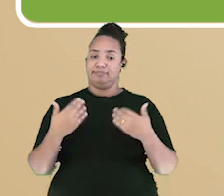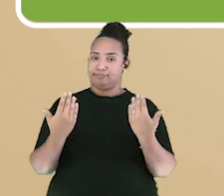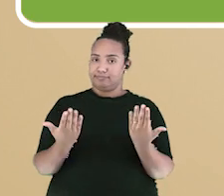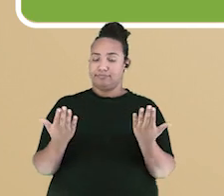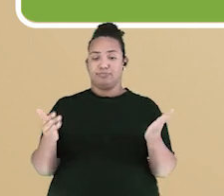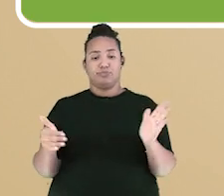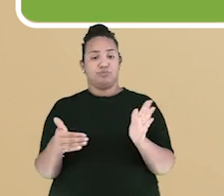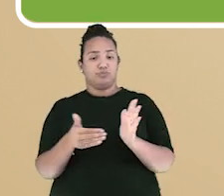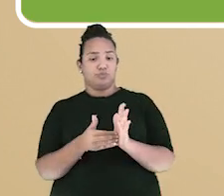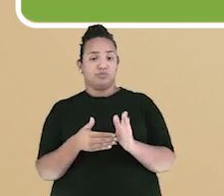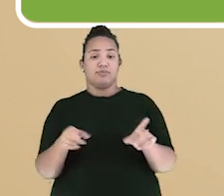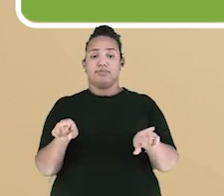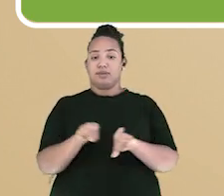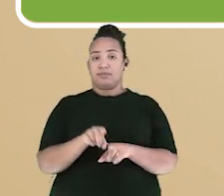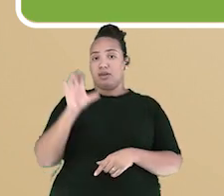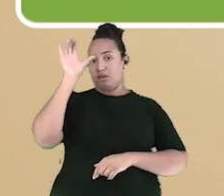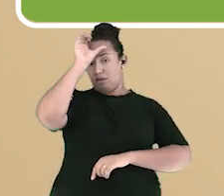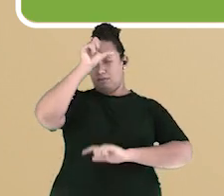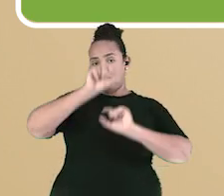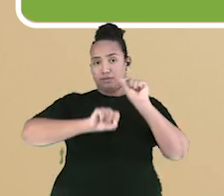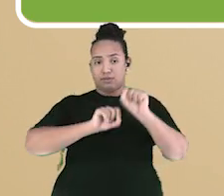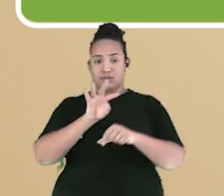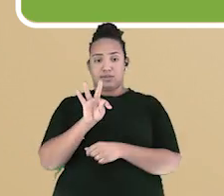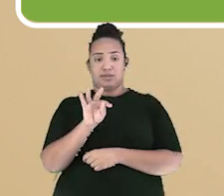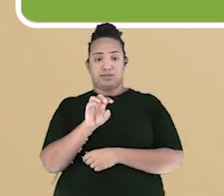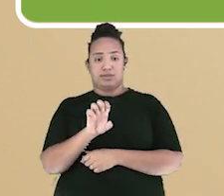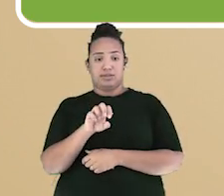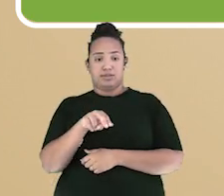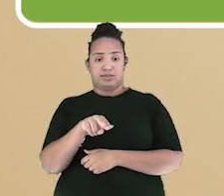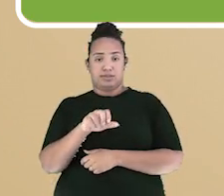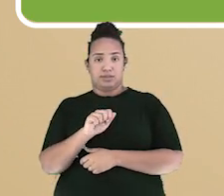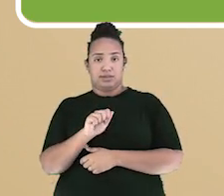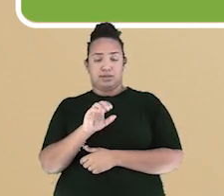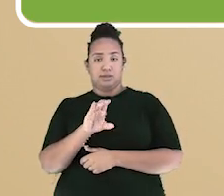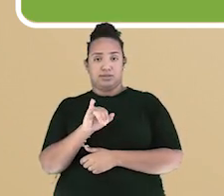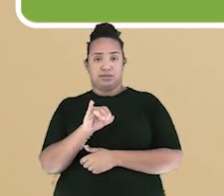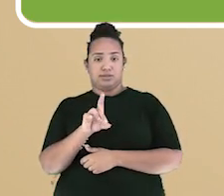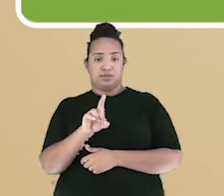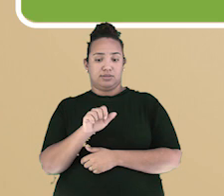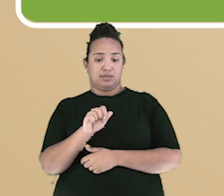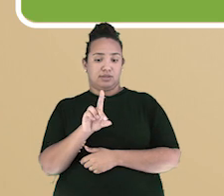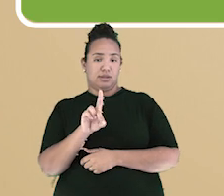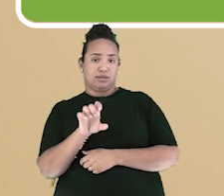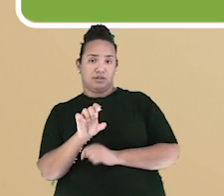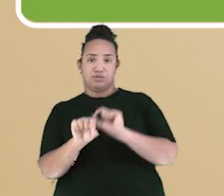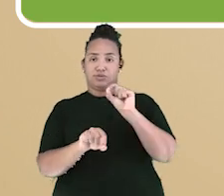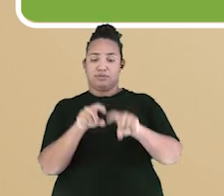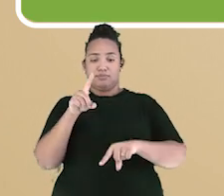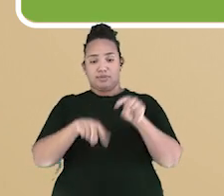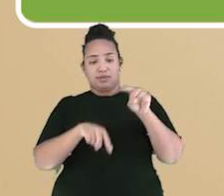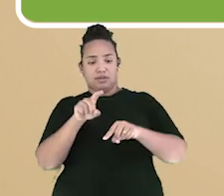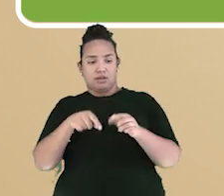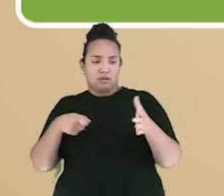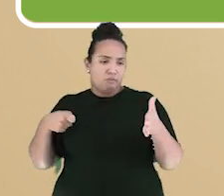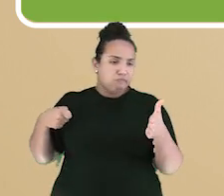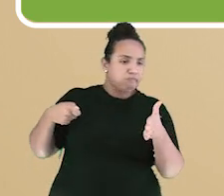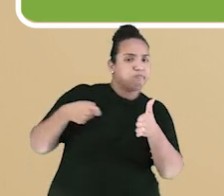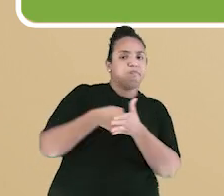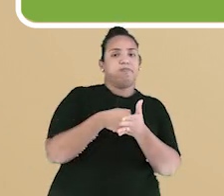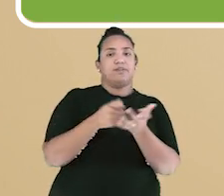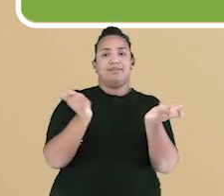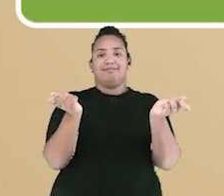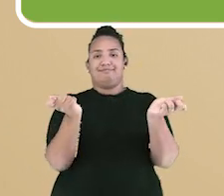Por fim, vimos que tenacidade é a capacidade de um material suportar um choque ou pancada sem se romper ou